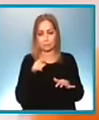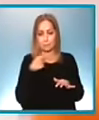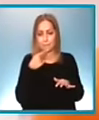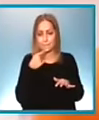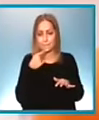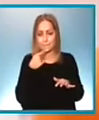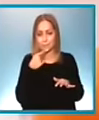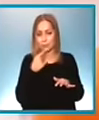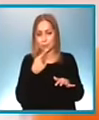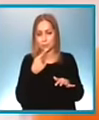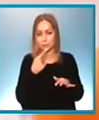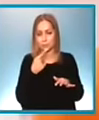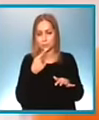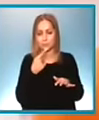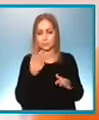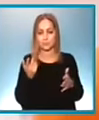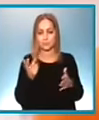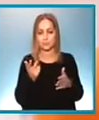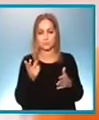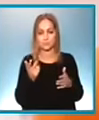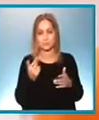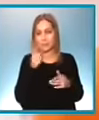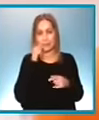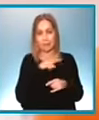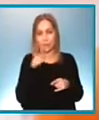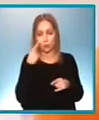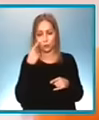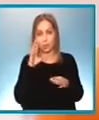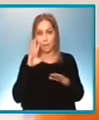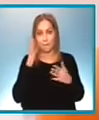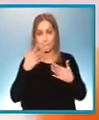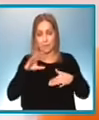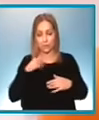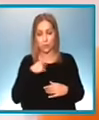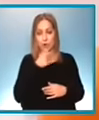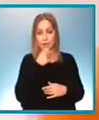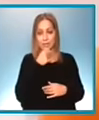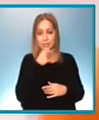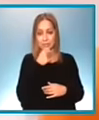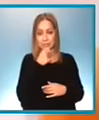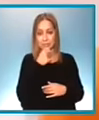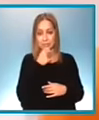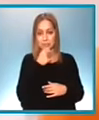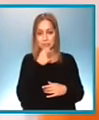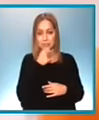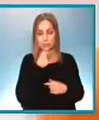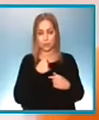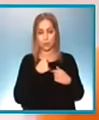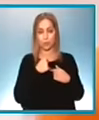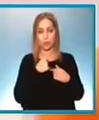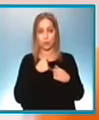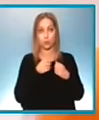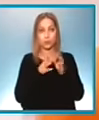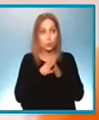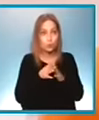tinha ouvido, sabia o que é o fado é, como eu, mas eu, quando eu cantei, eu disse, eu sei só uma canção. Eles